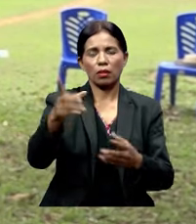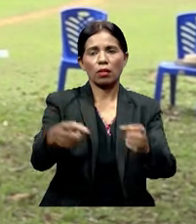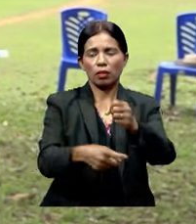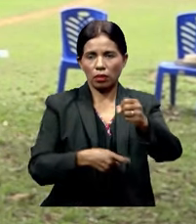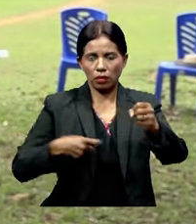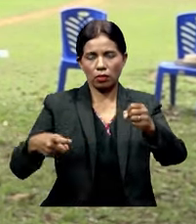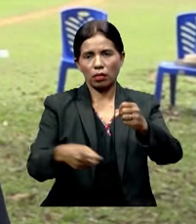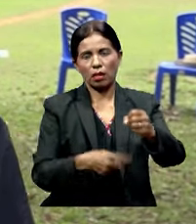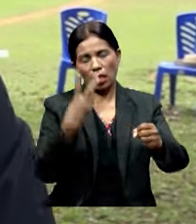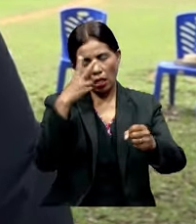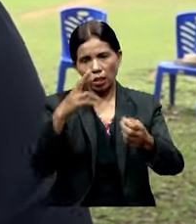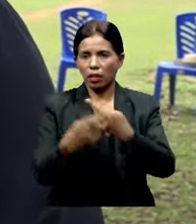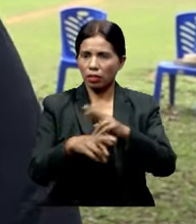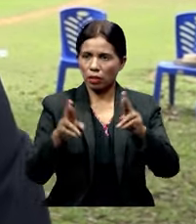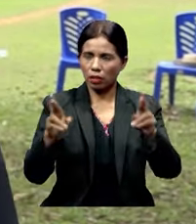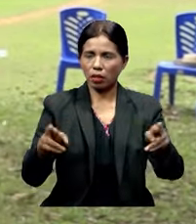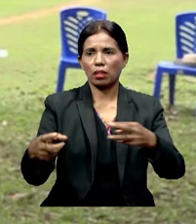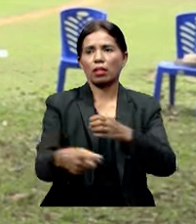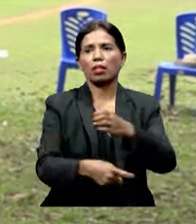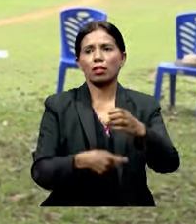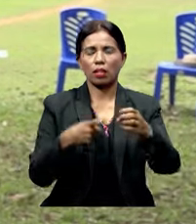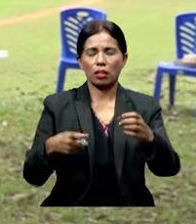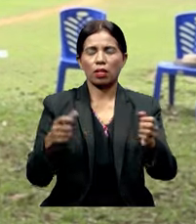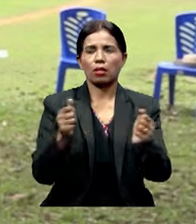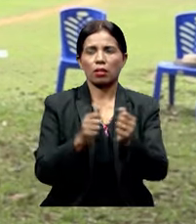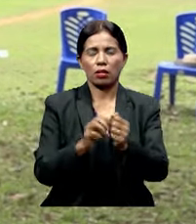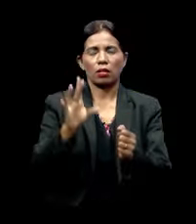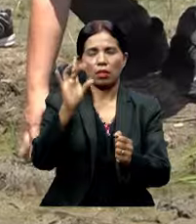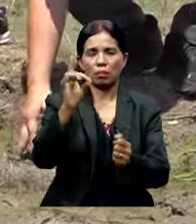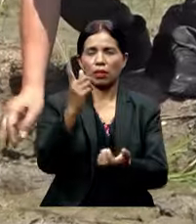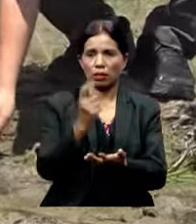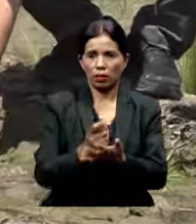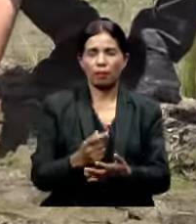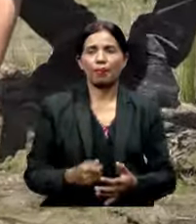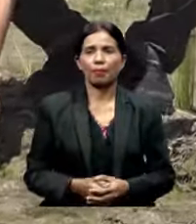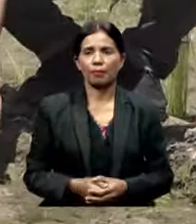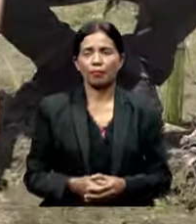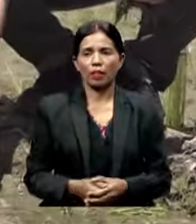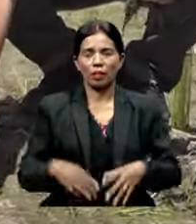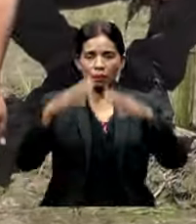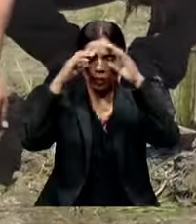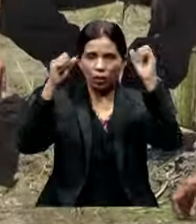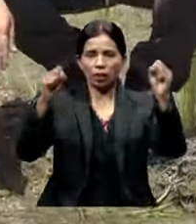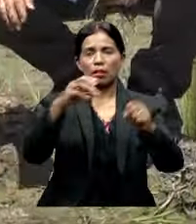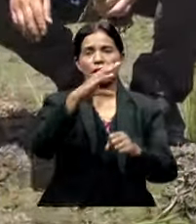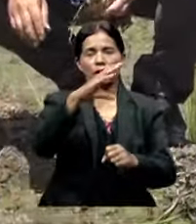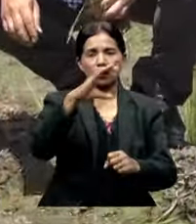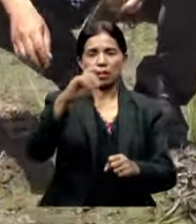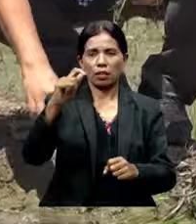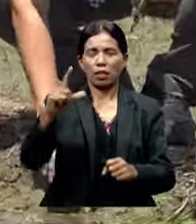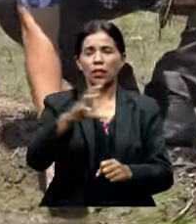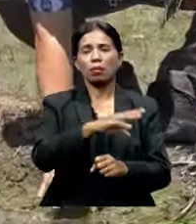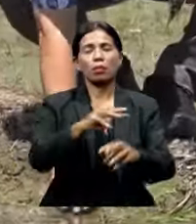panen kuda resultado kata hektari dane hetan dun 8 toneladas minim kala. Presidente Câmara Comércio e Indústria Município Bobonaro